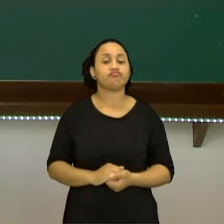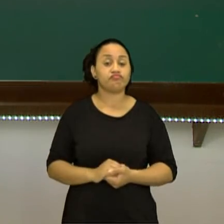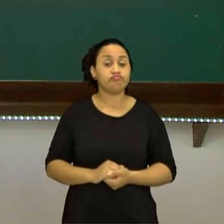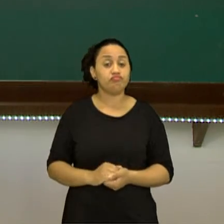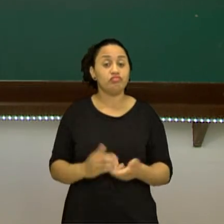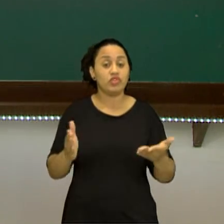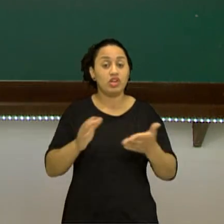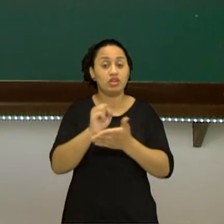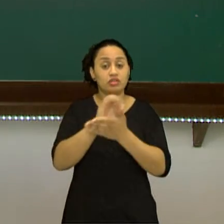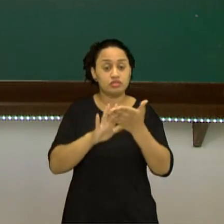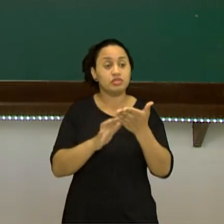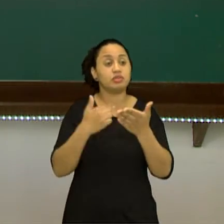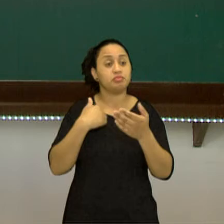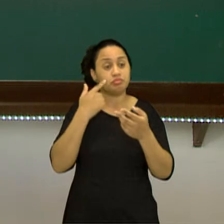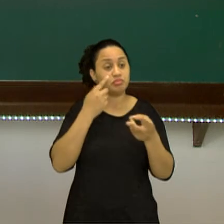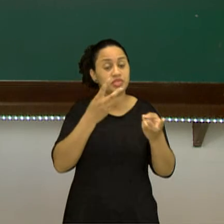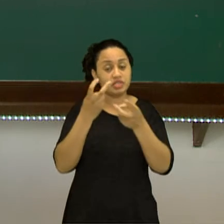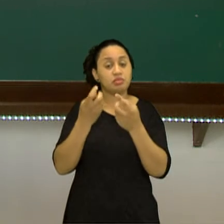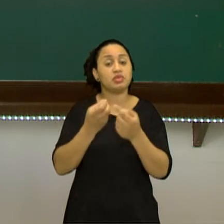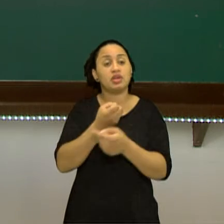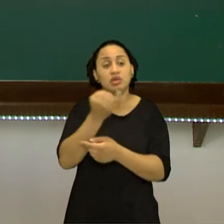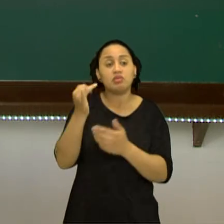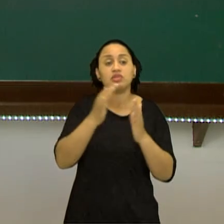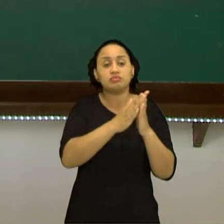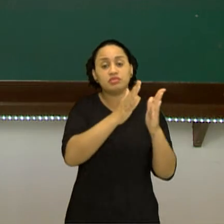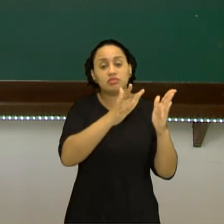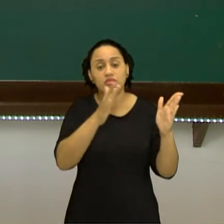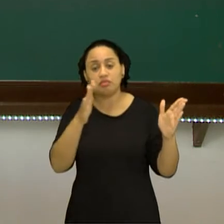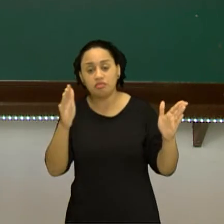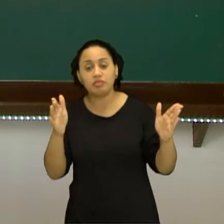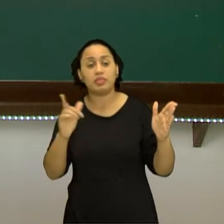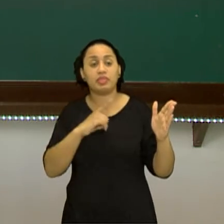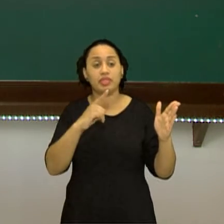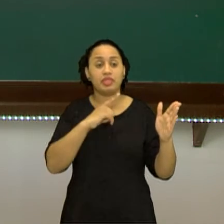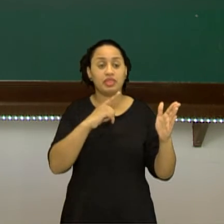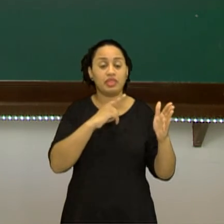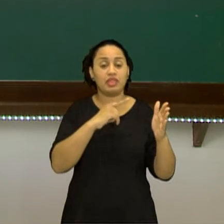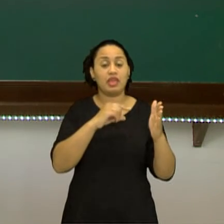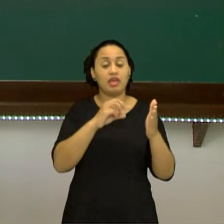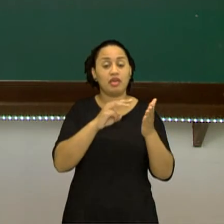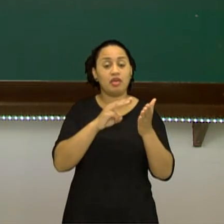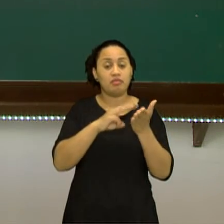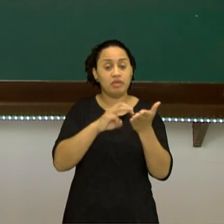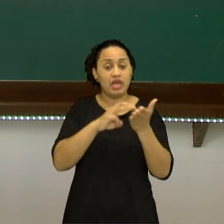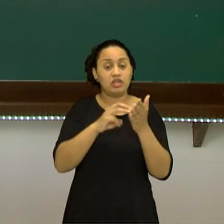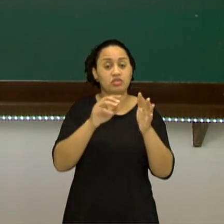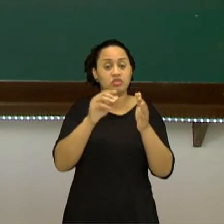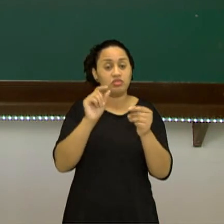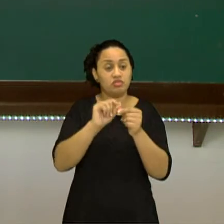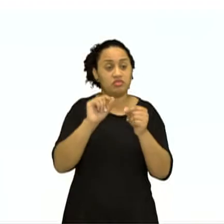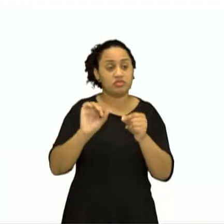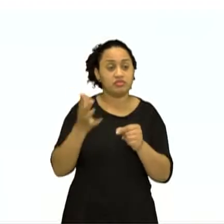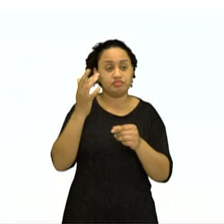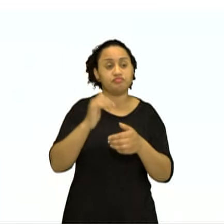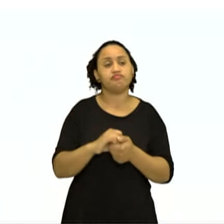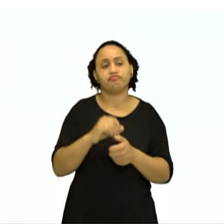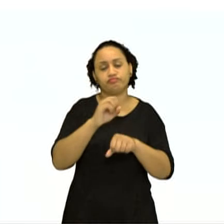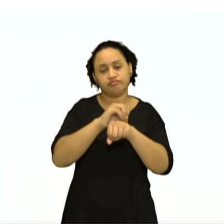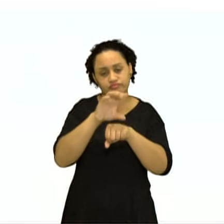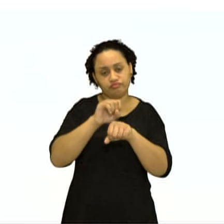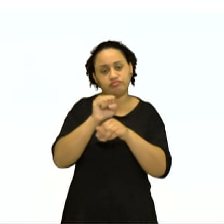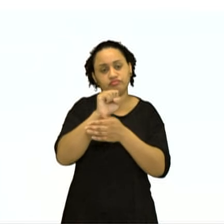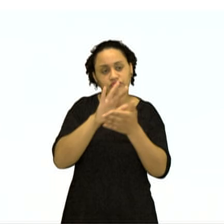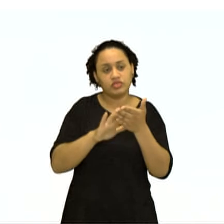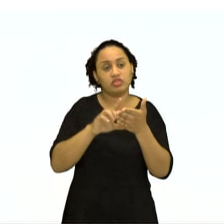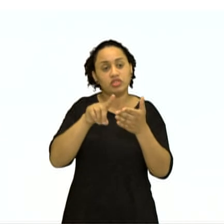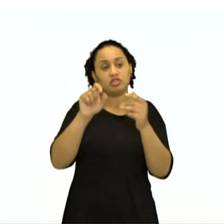né? Olha a pergunta, né? Quais as etapas propostas pelo método fazer acontecer? Como sugestão da atividade,